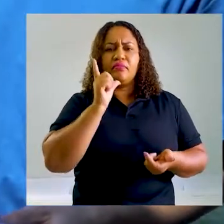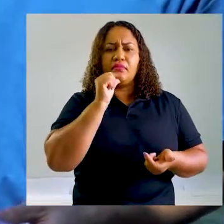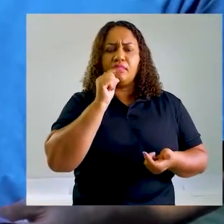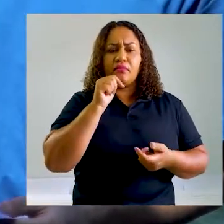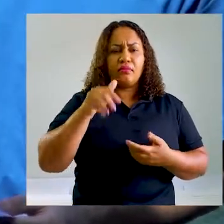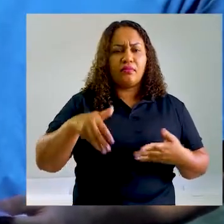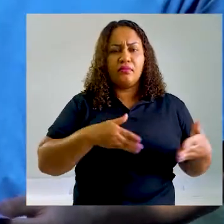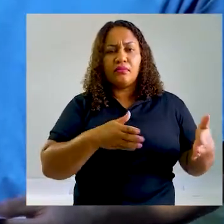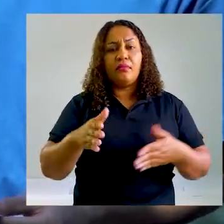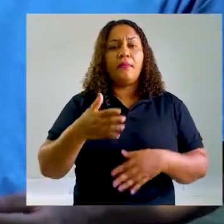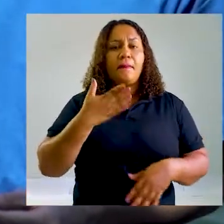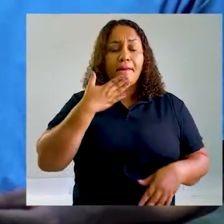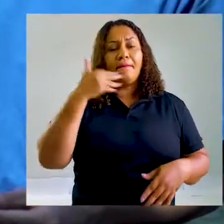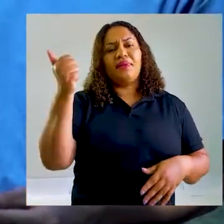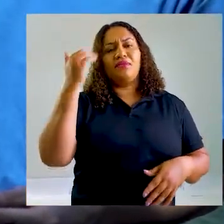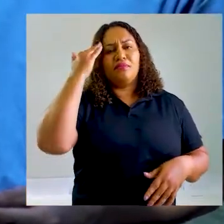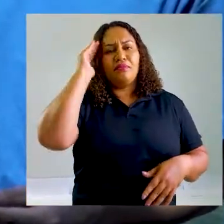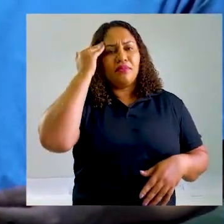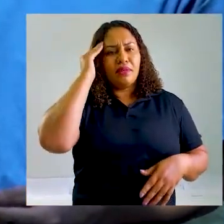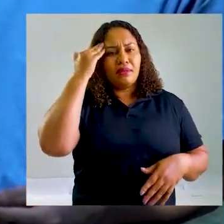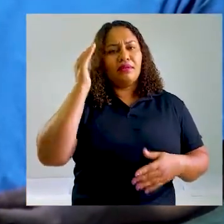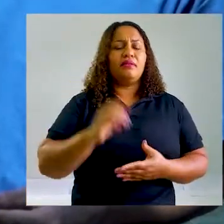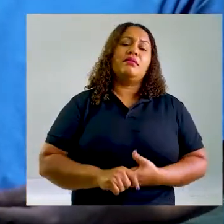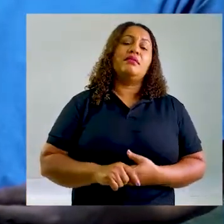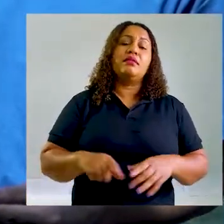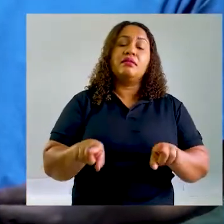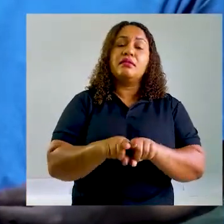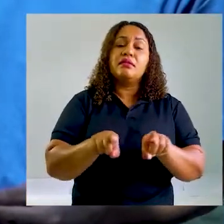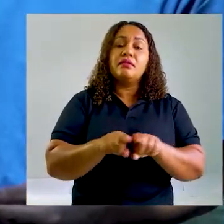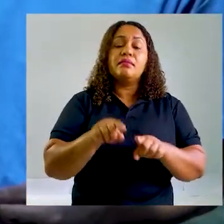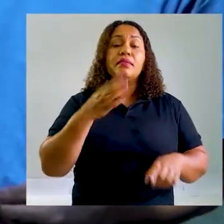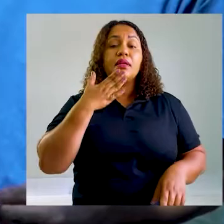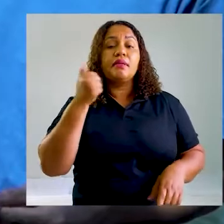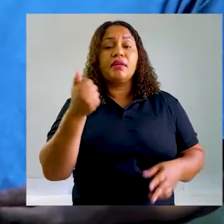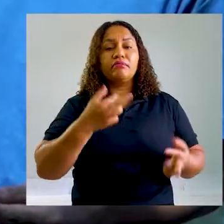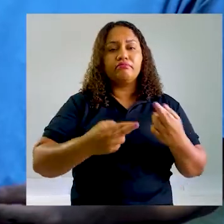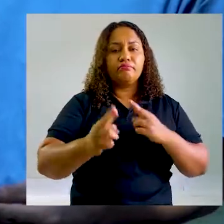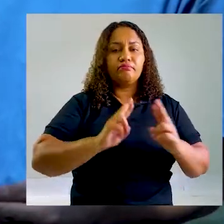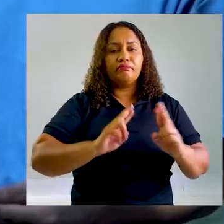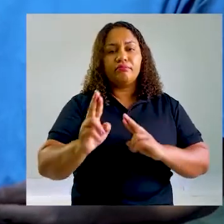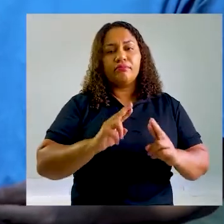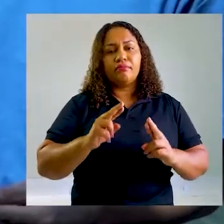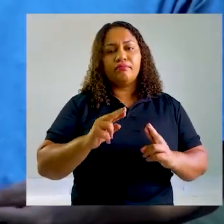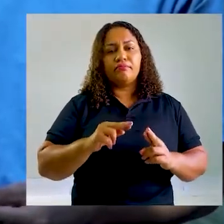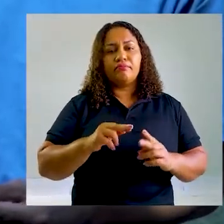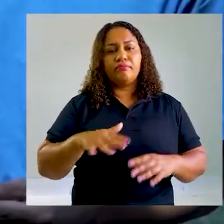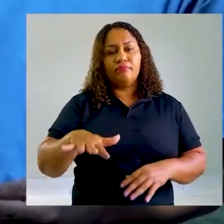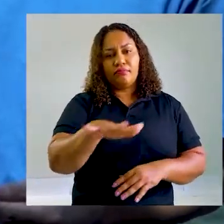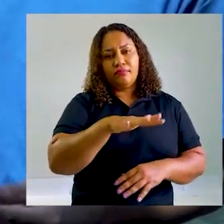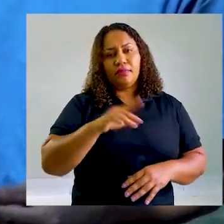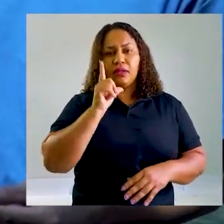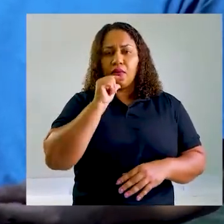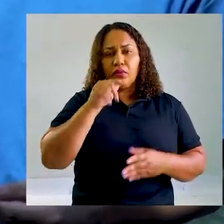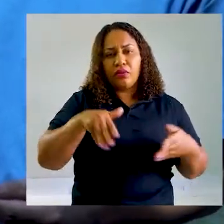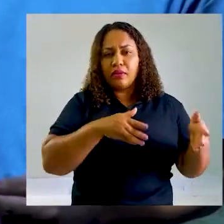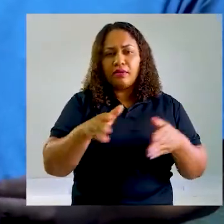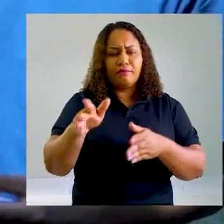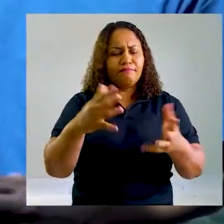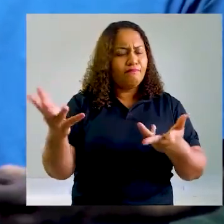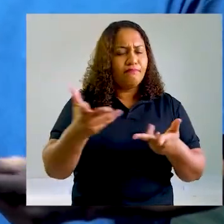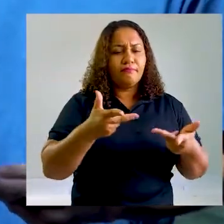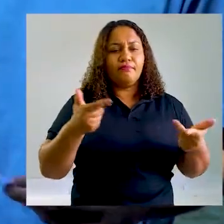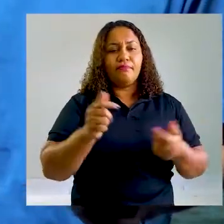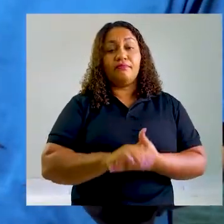rio, né, melhor a gente vai entender isso e melhor vai ser, né, a nossa relação com esse ambiente tão fantástico que é o nosso rio